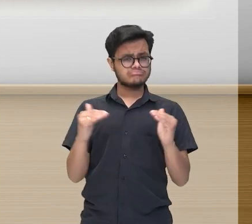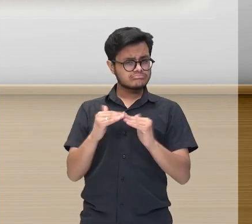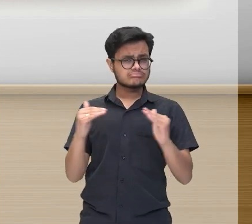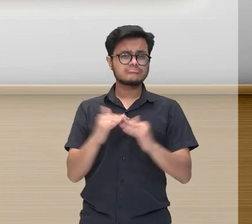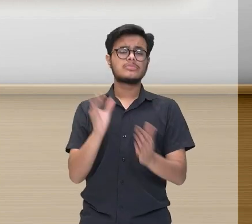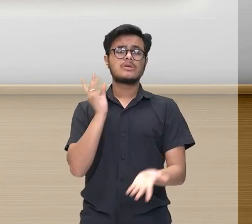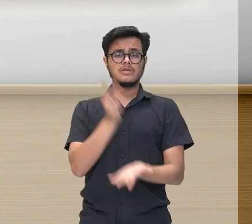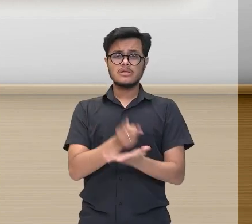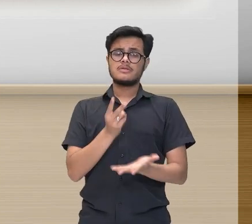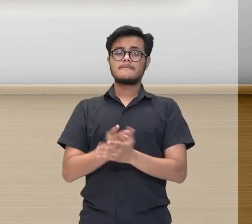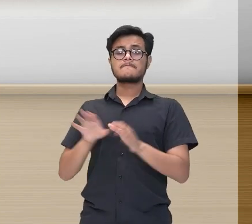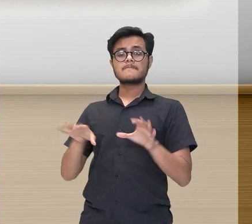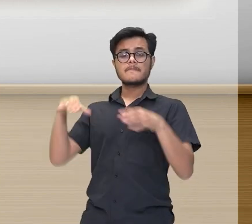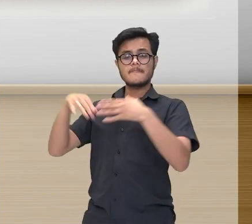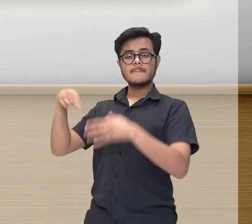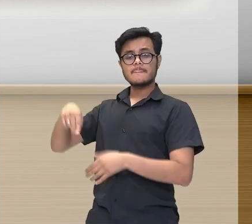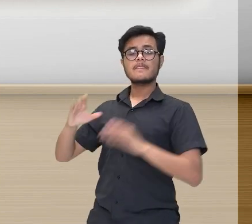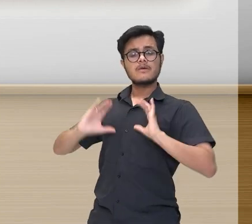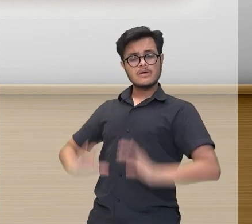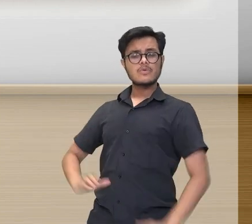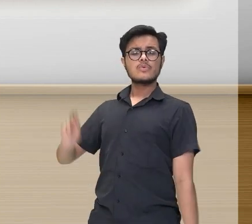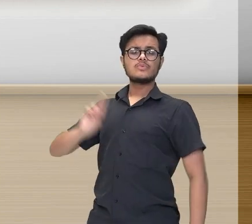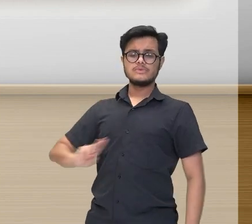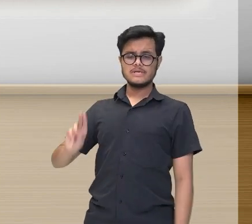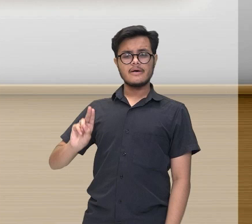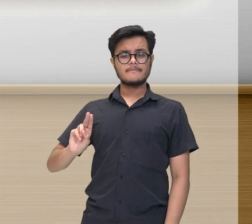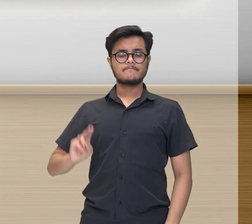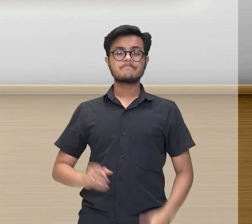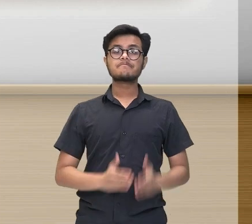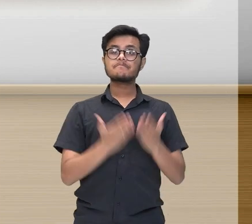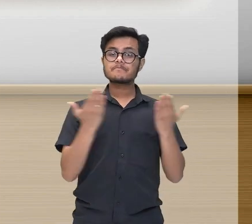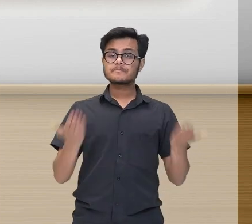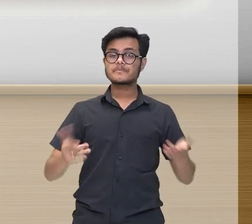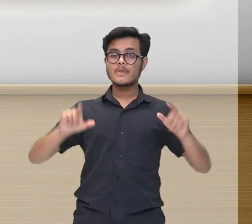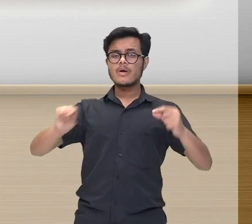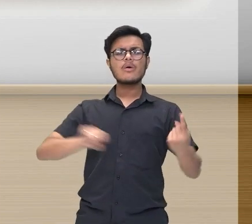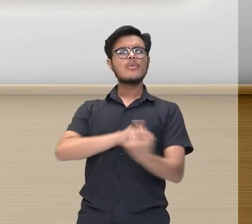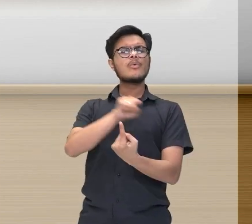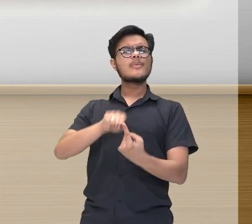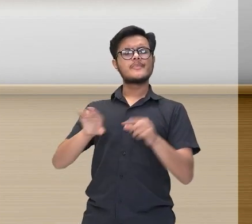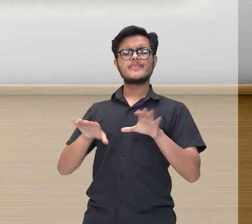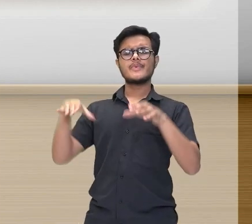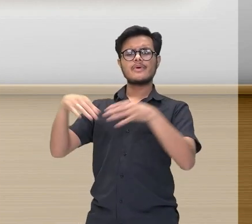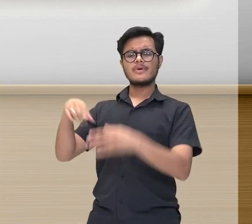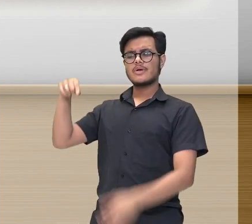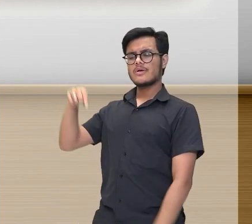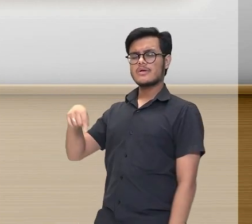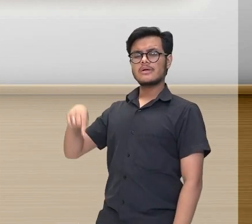do exercício da cidadania, ok? Qual seria então o objetivo,